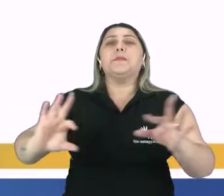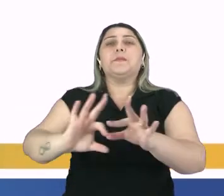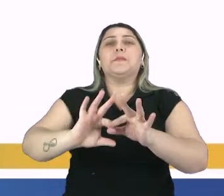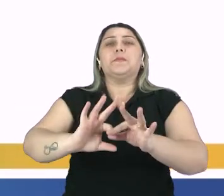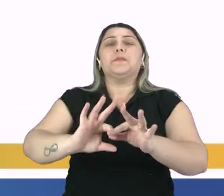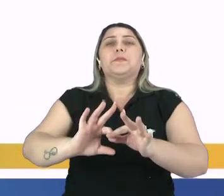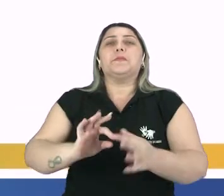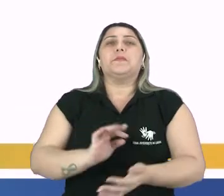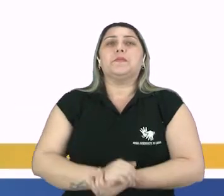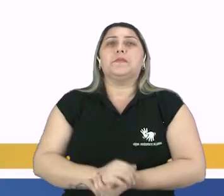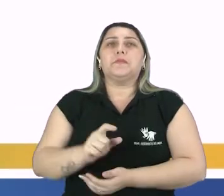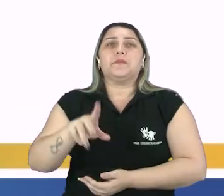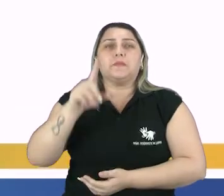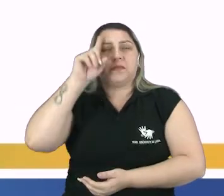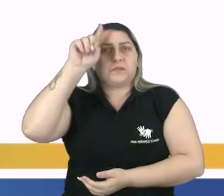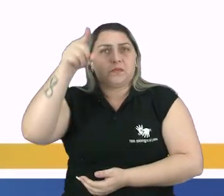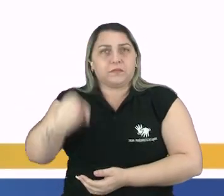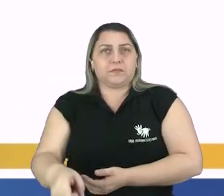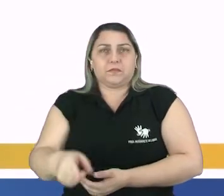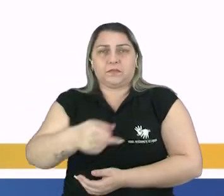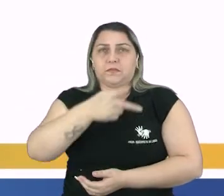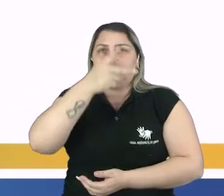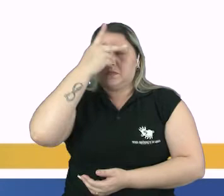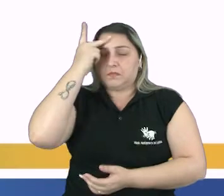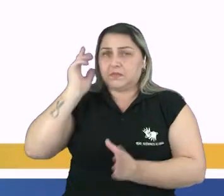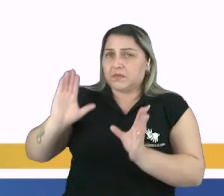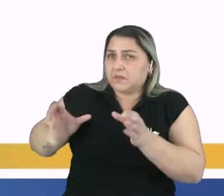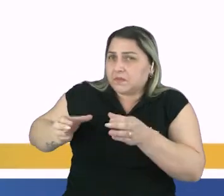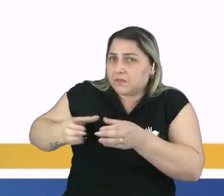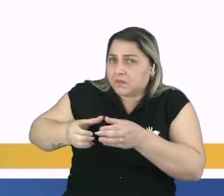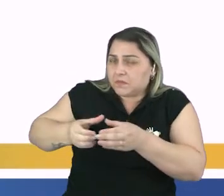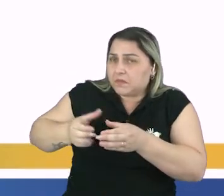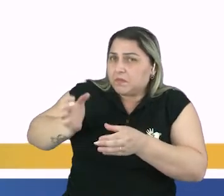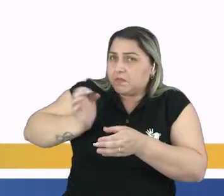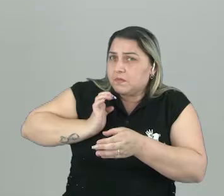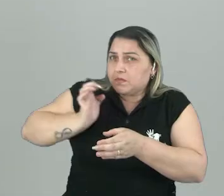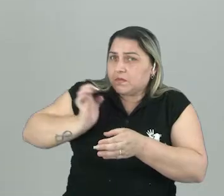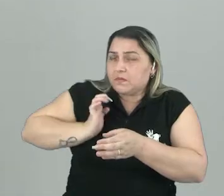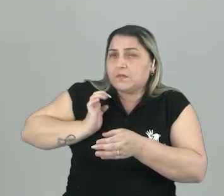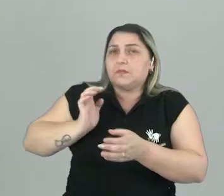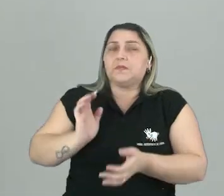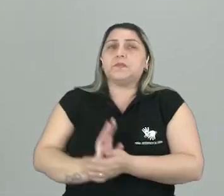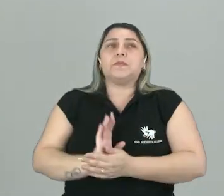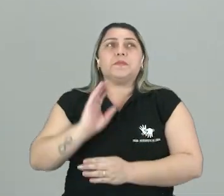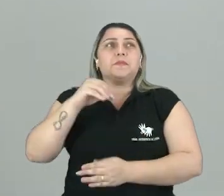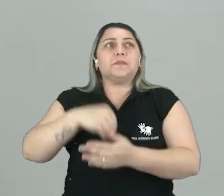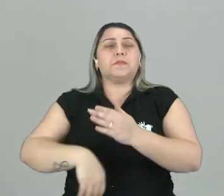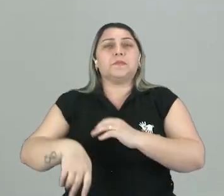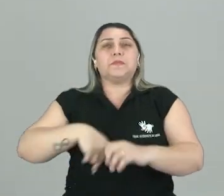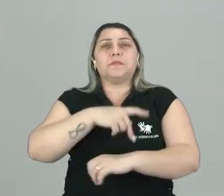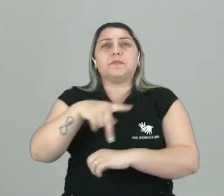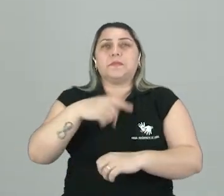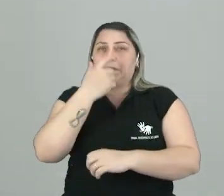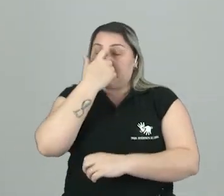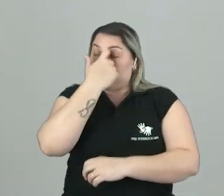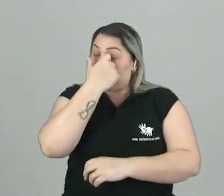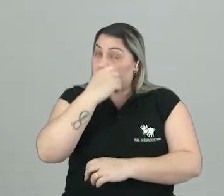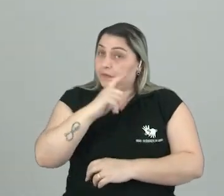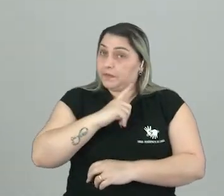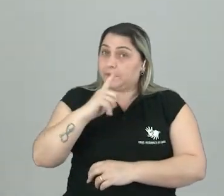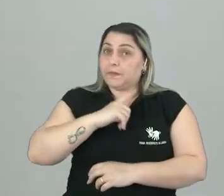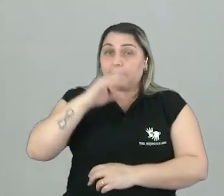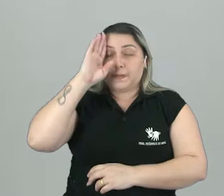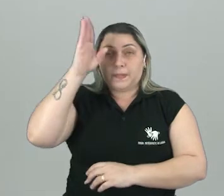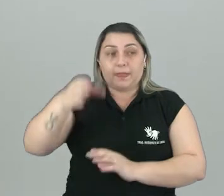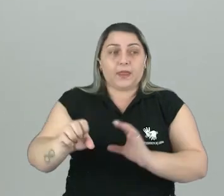Oligárquica, onde quem dominavam eram essas pequenas oligarquias de pequenos poderes dentro do nosso país. Que aí a gente tem como